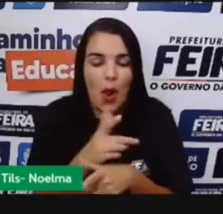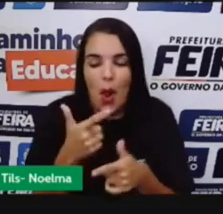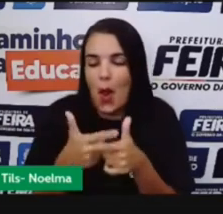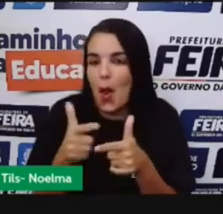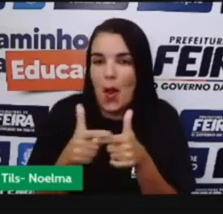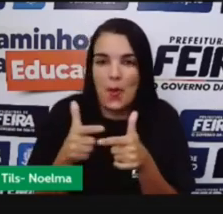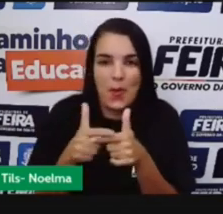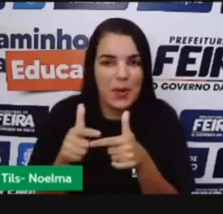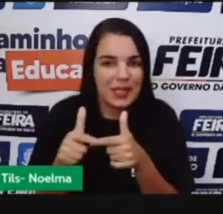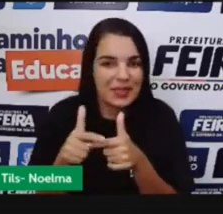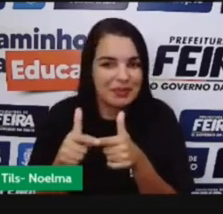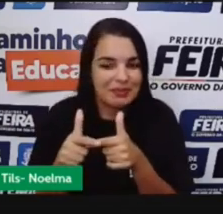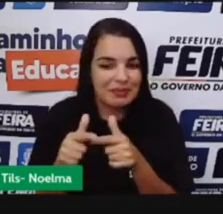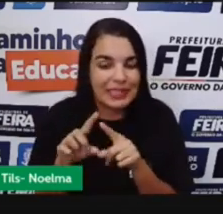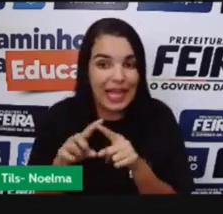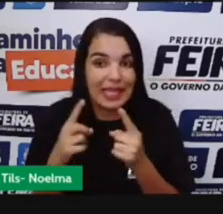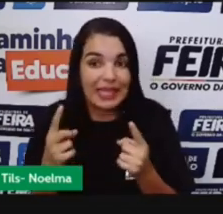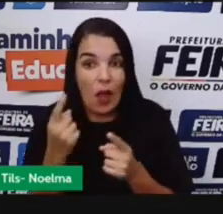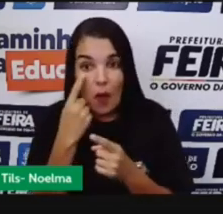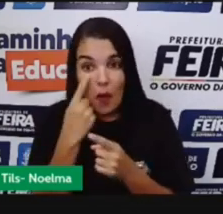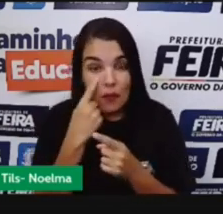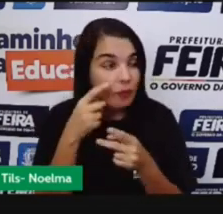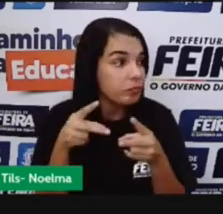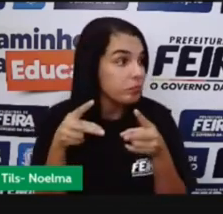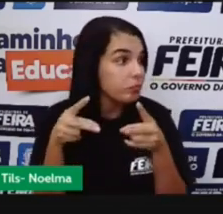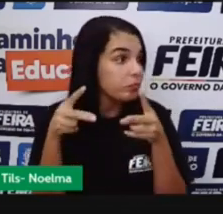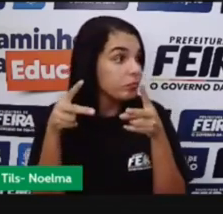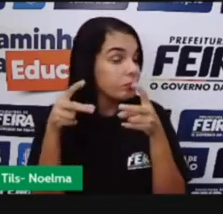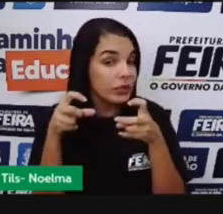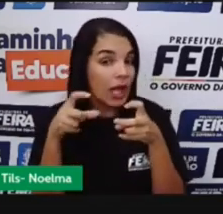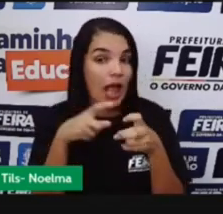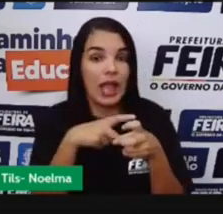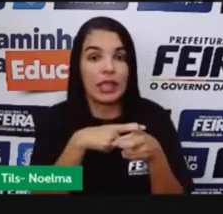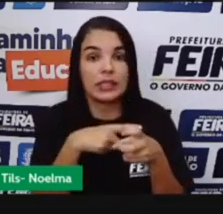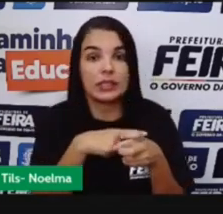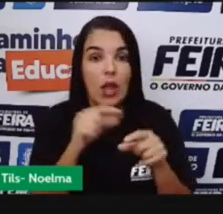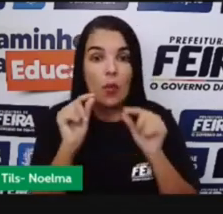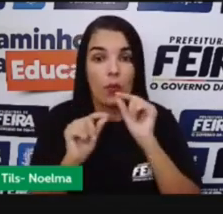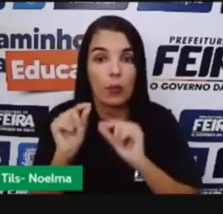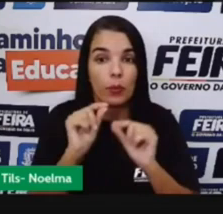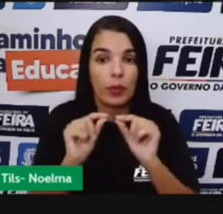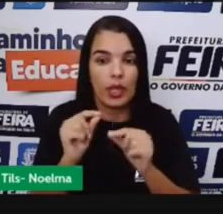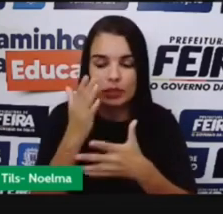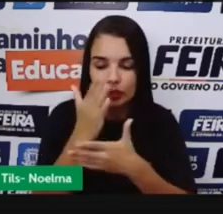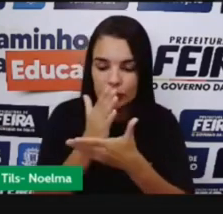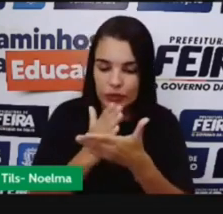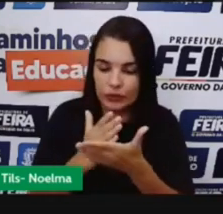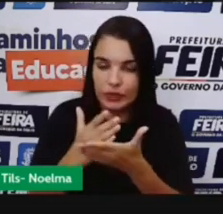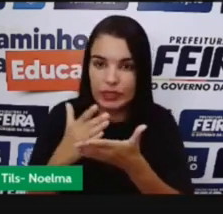Então, é nessa pontinha aqui, nós teríamos como o dividendo